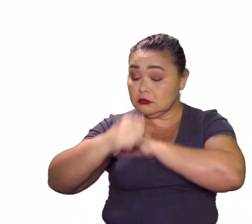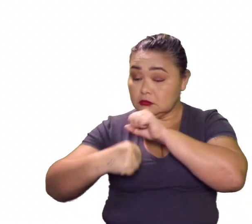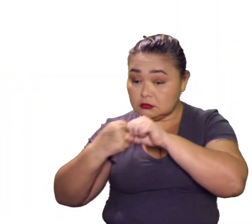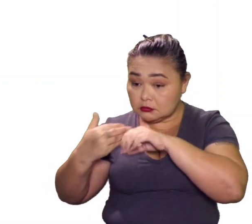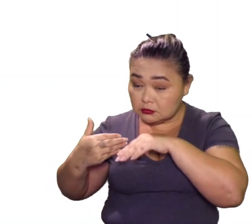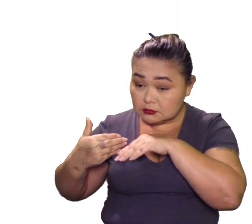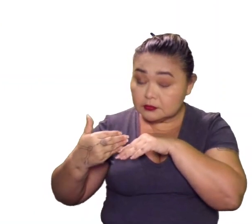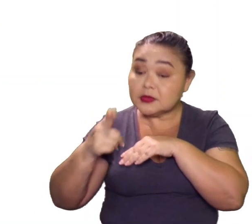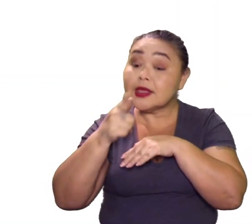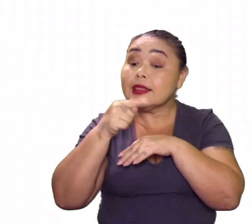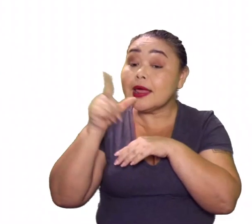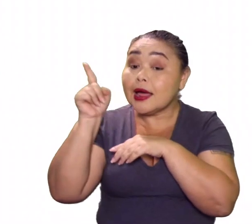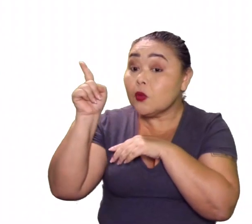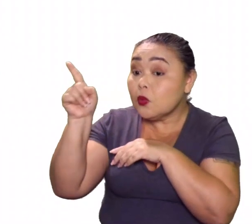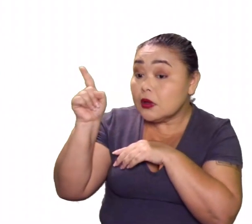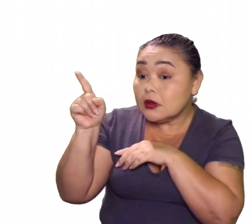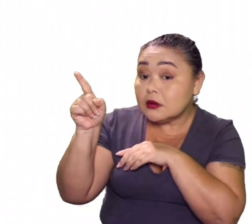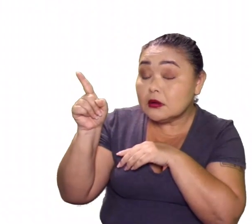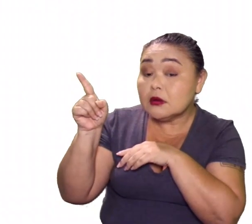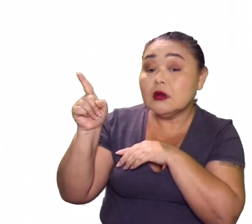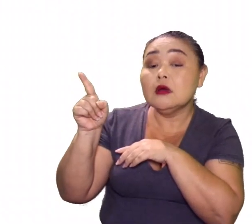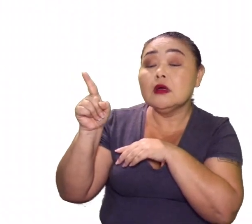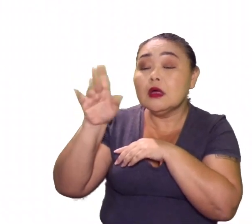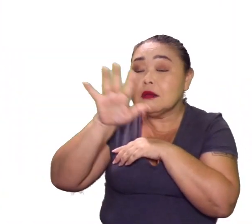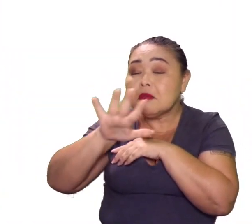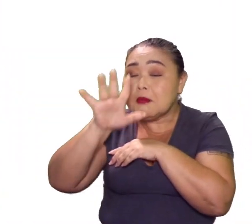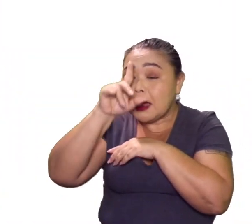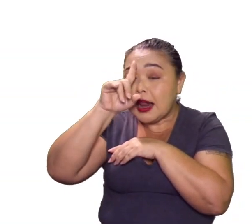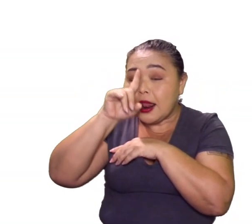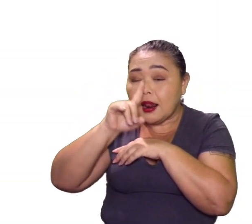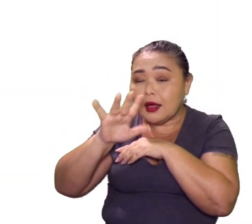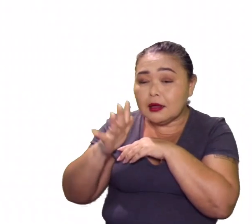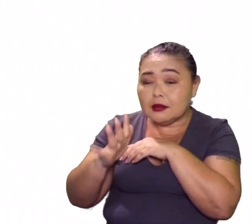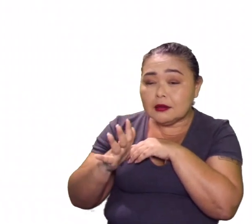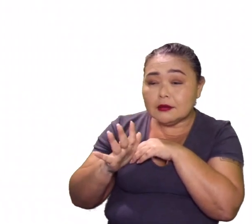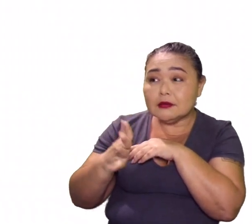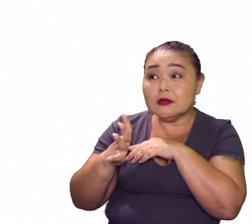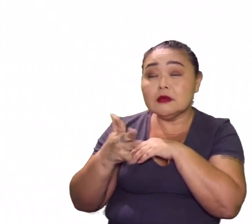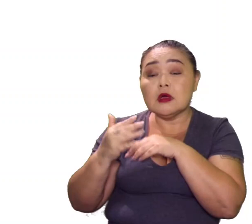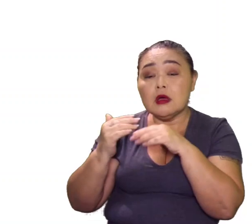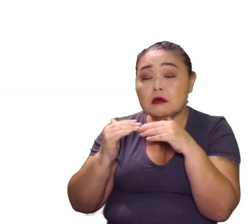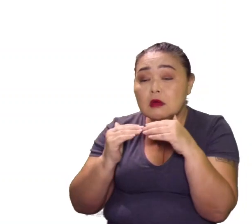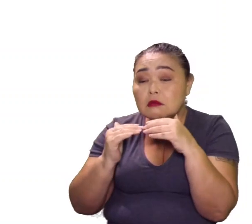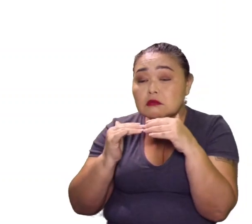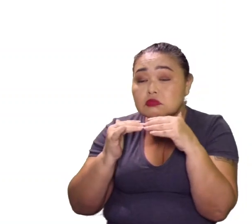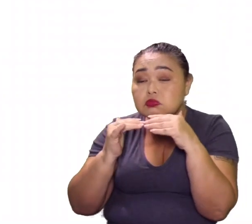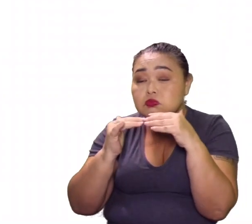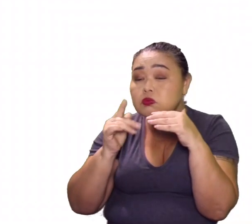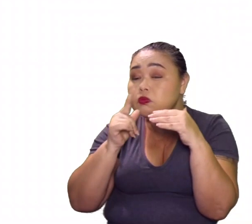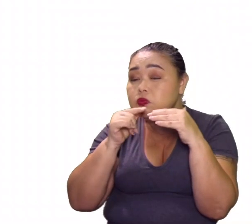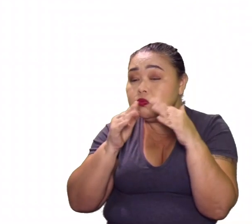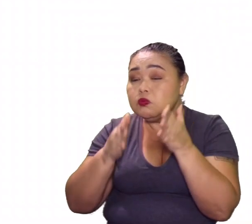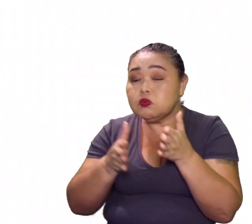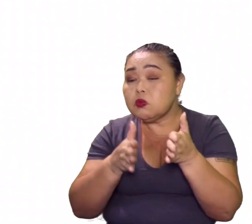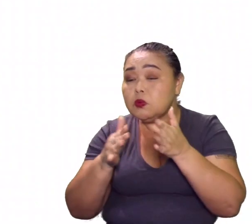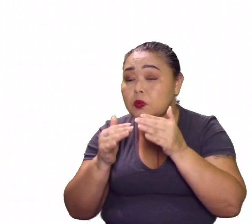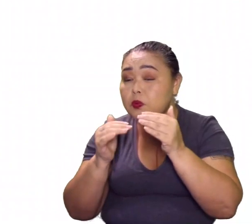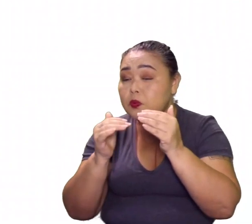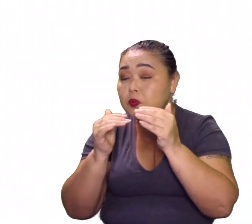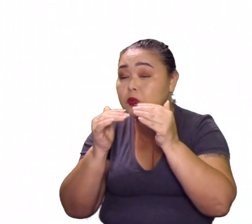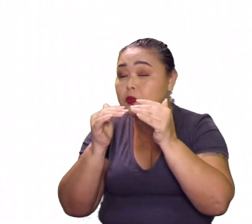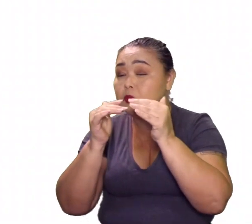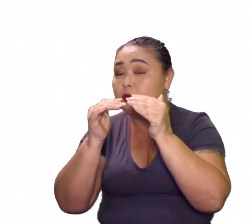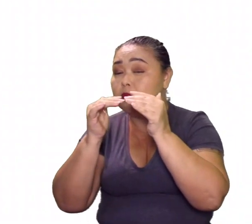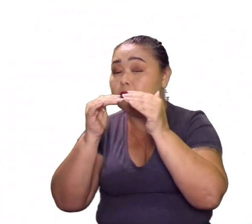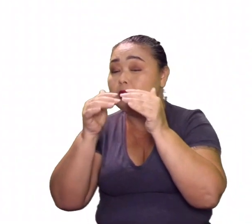essa água aqui, ó, que a gente vê que ela é amarelada, ela enche, ela sobe, o rio sobe de tal forma que traz